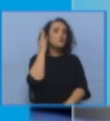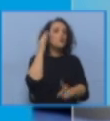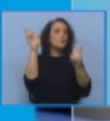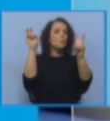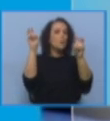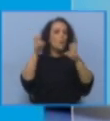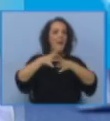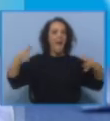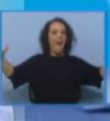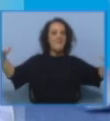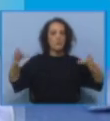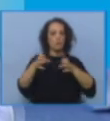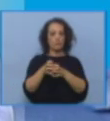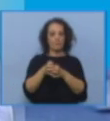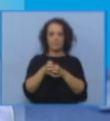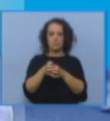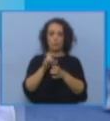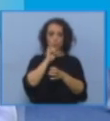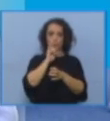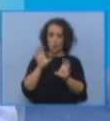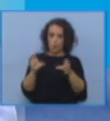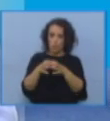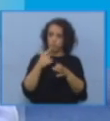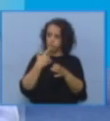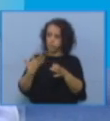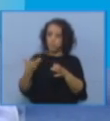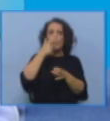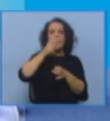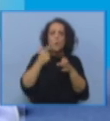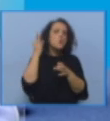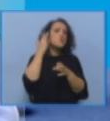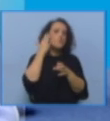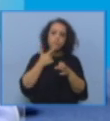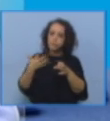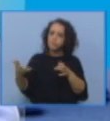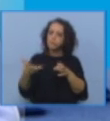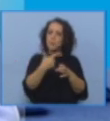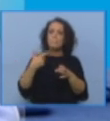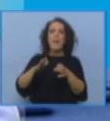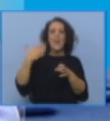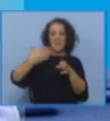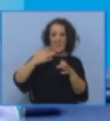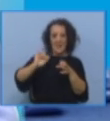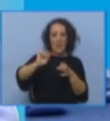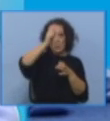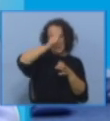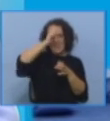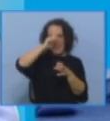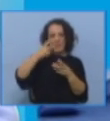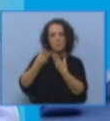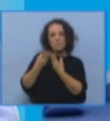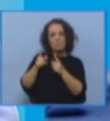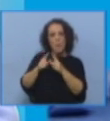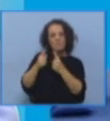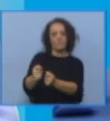pode haver um grupo que até seja muito numeroso, mas que seja espezinhado nos seus direitos, na sua dignidade. E,